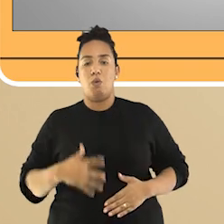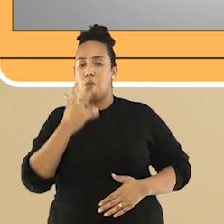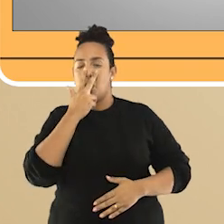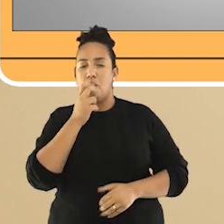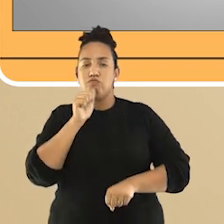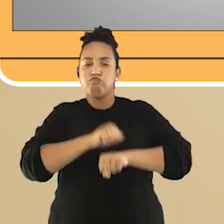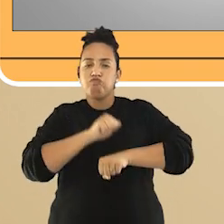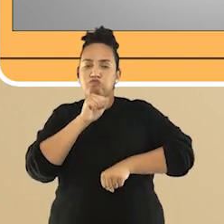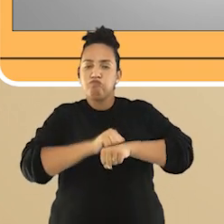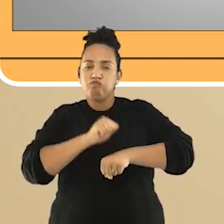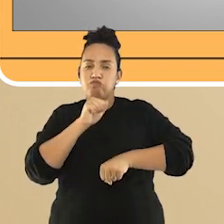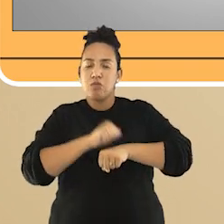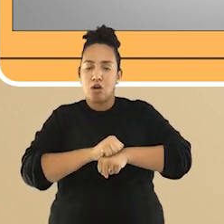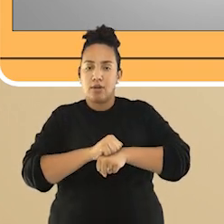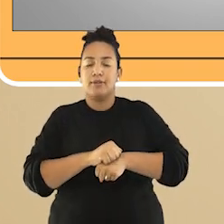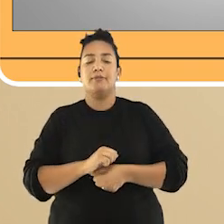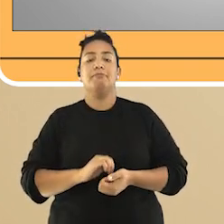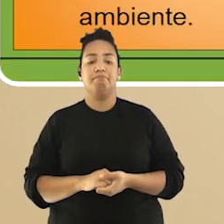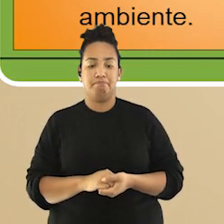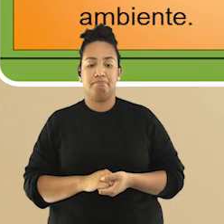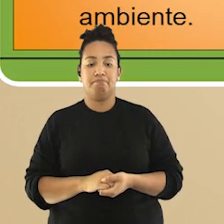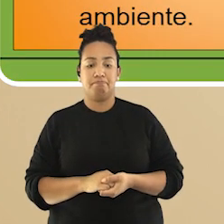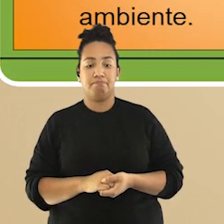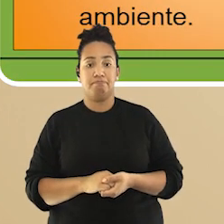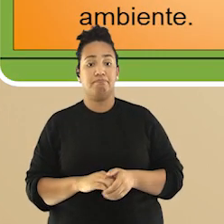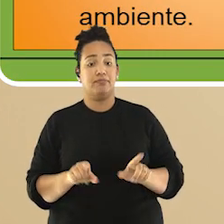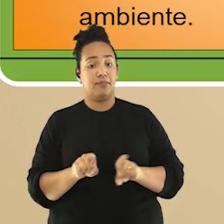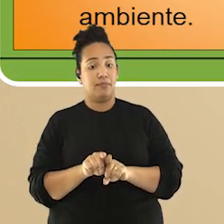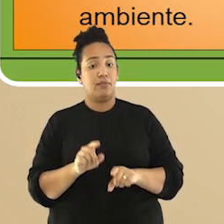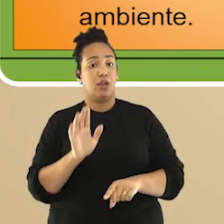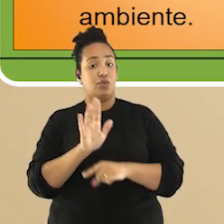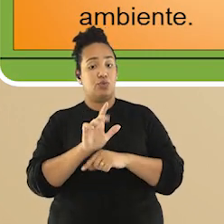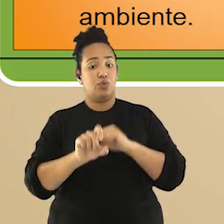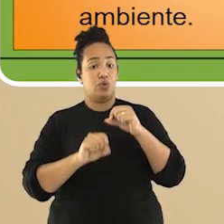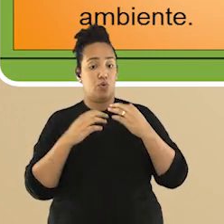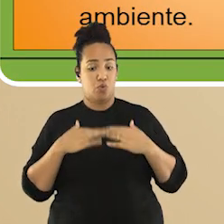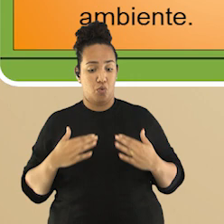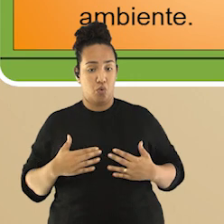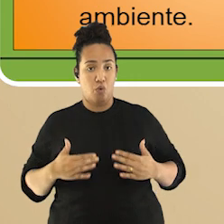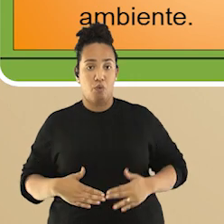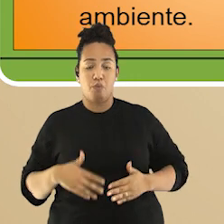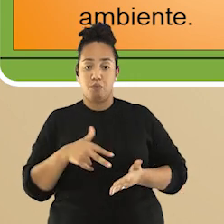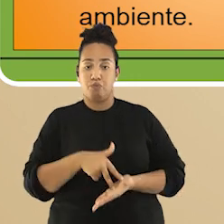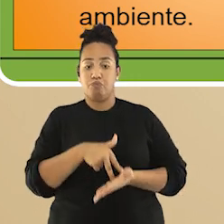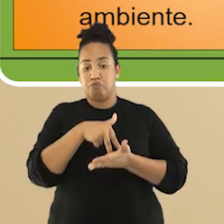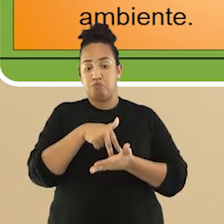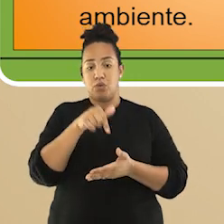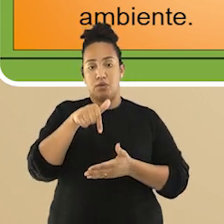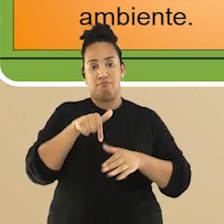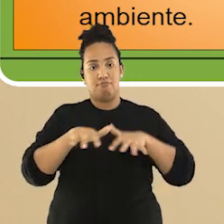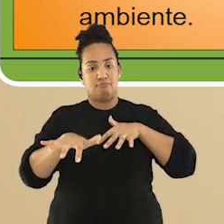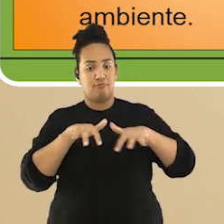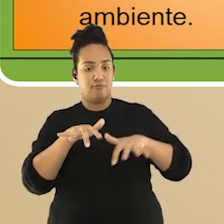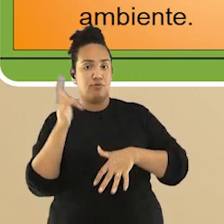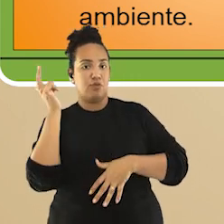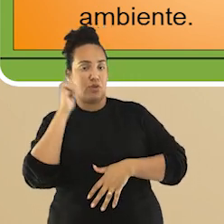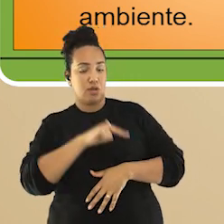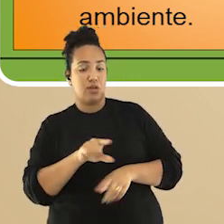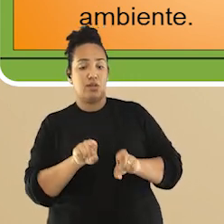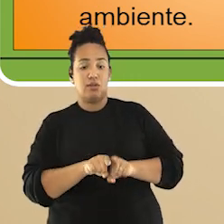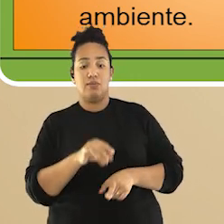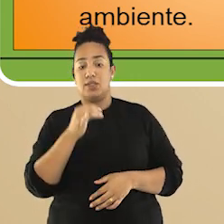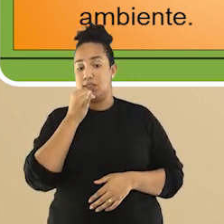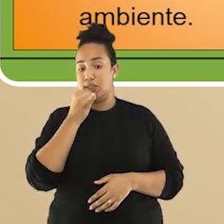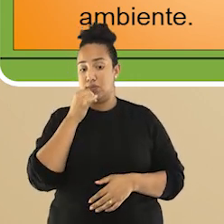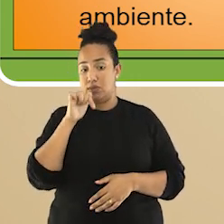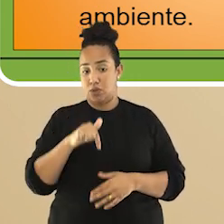desses animais é rígido por fora. Também fornece sustentação aos seus corpos, auxilia na sua mobilidade e impede que seus corpos percam